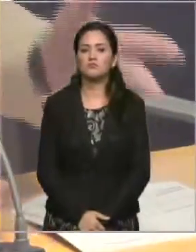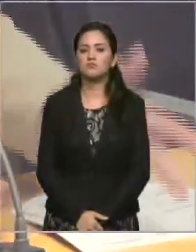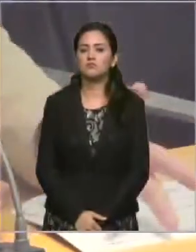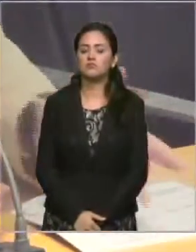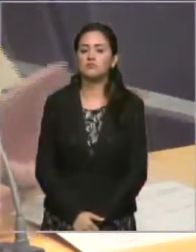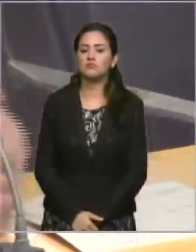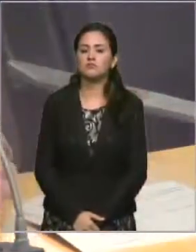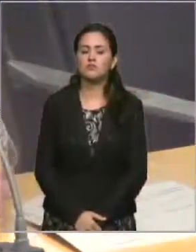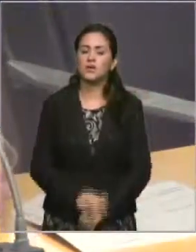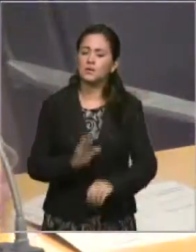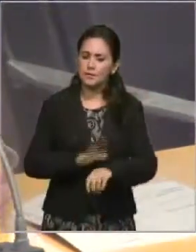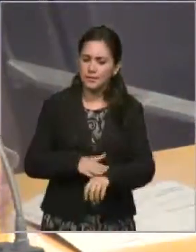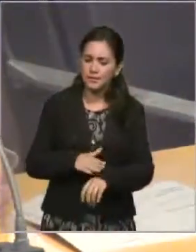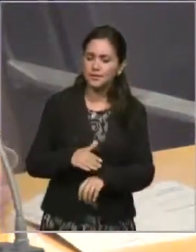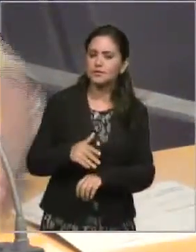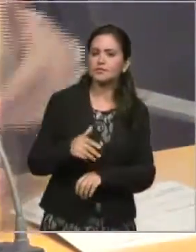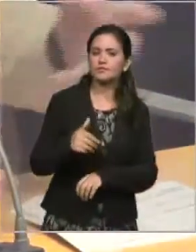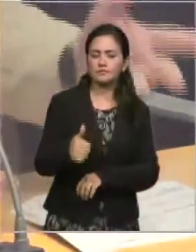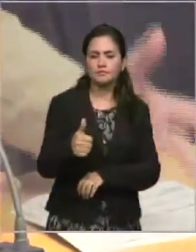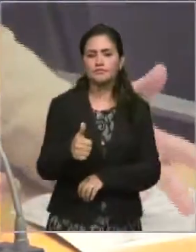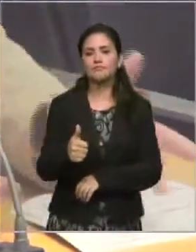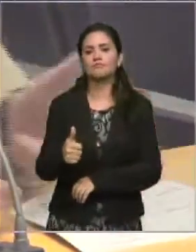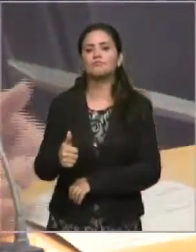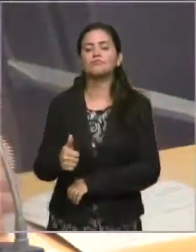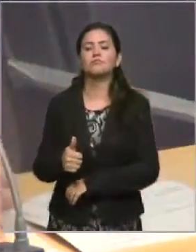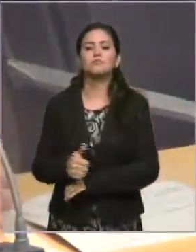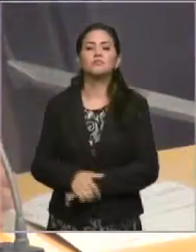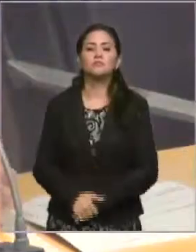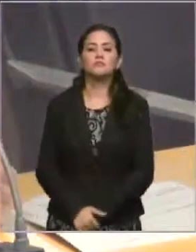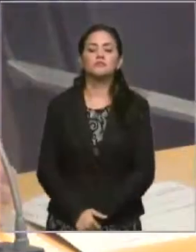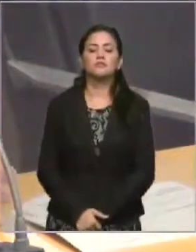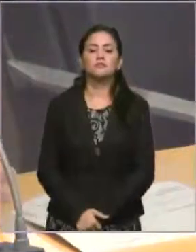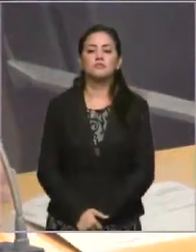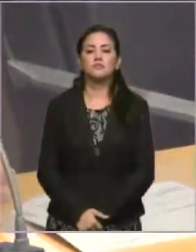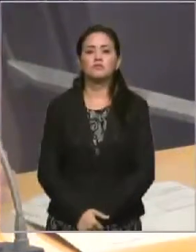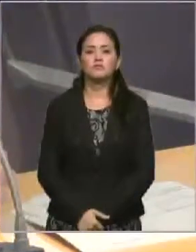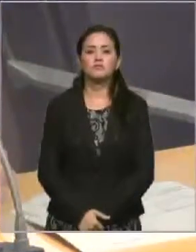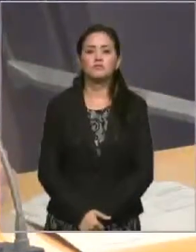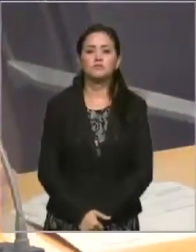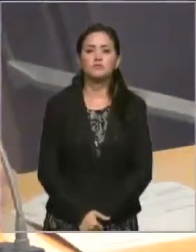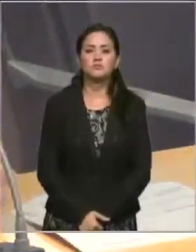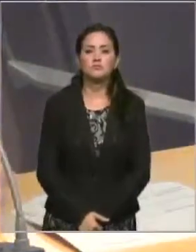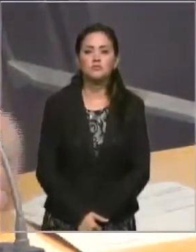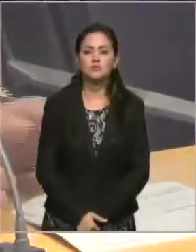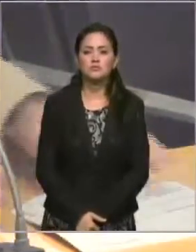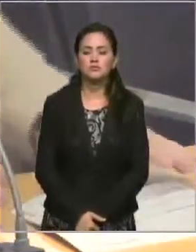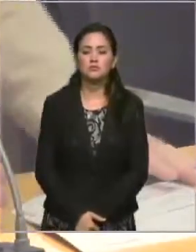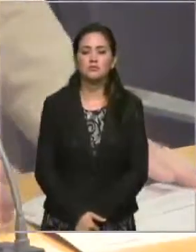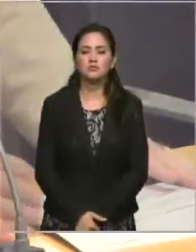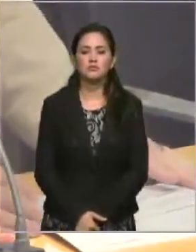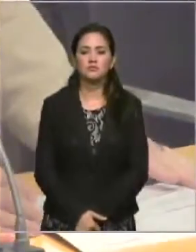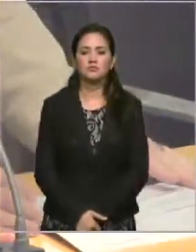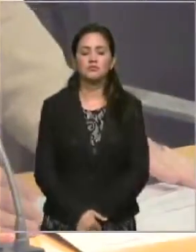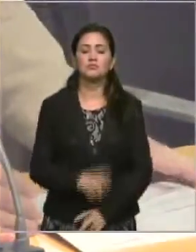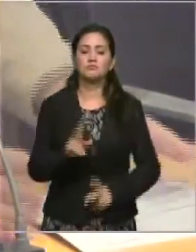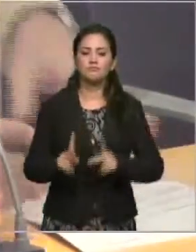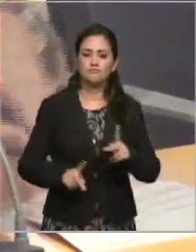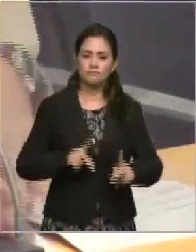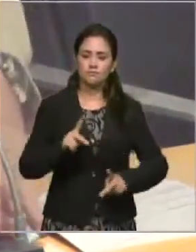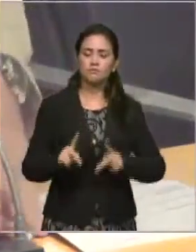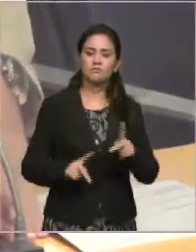maior conforto, com maior presteza para aquela